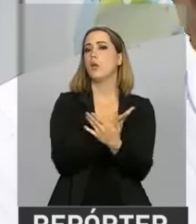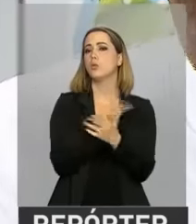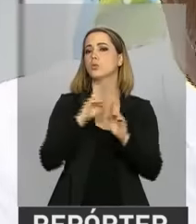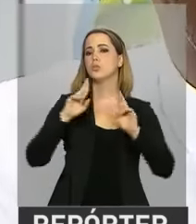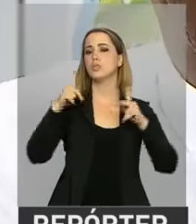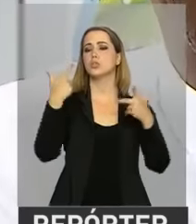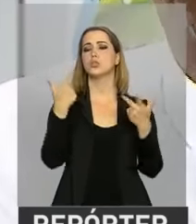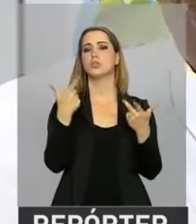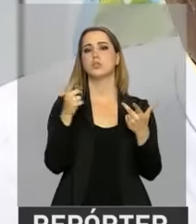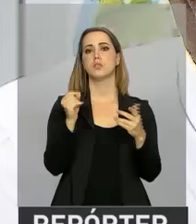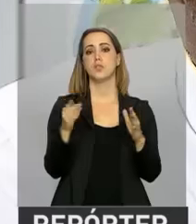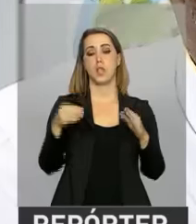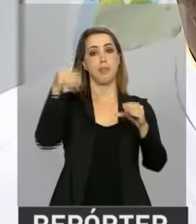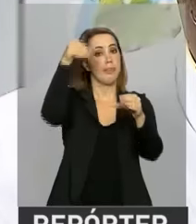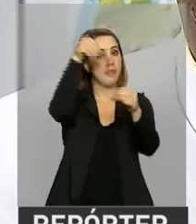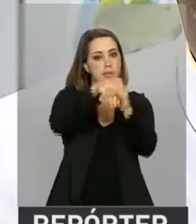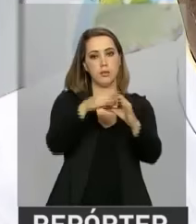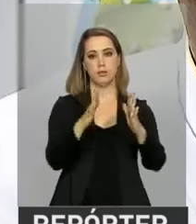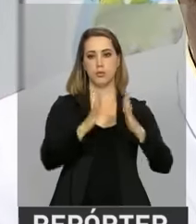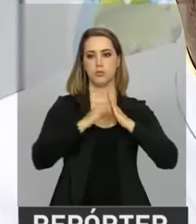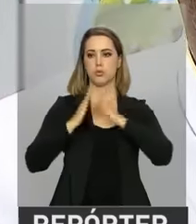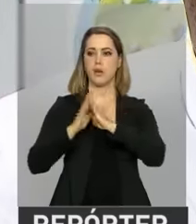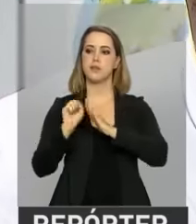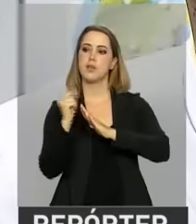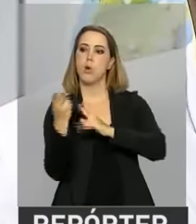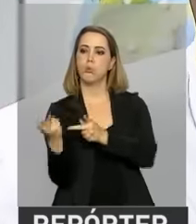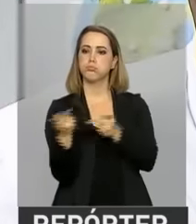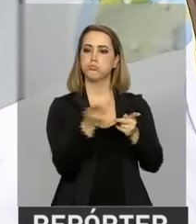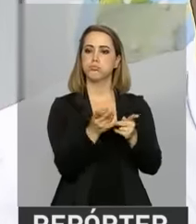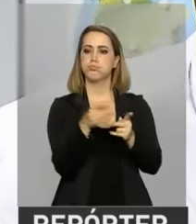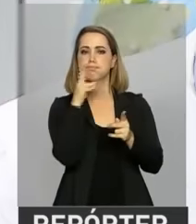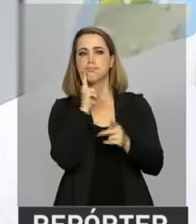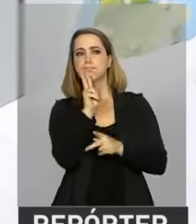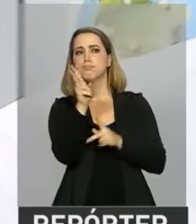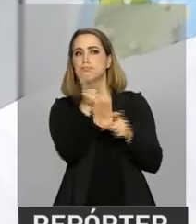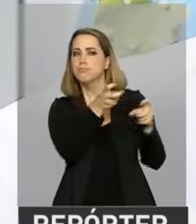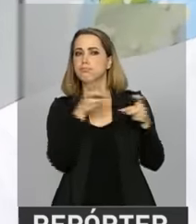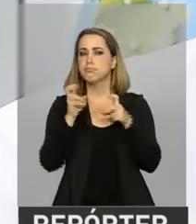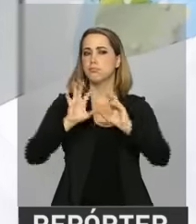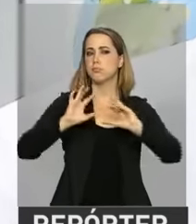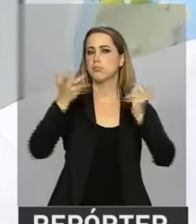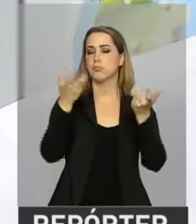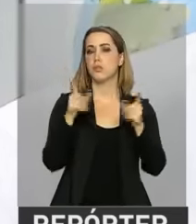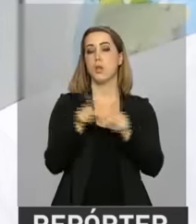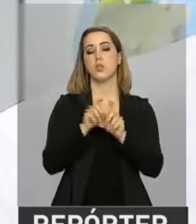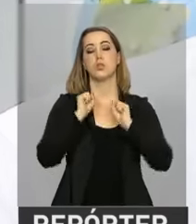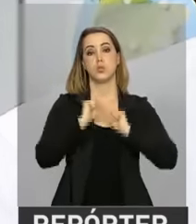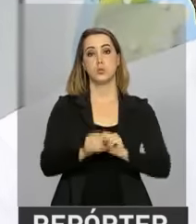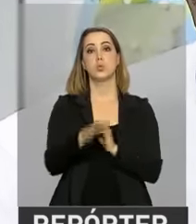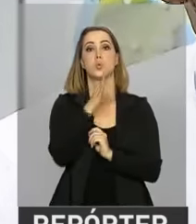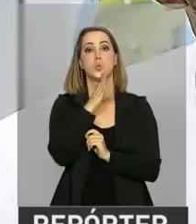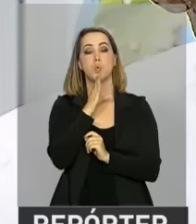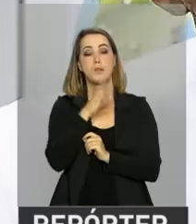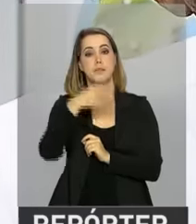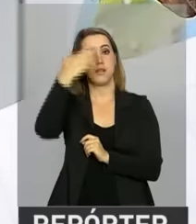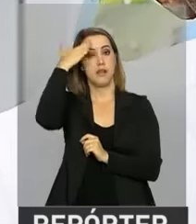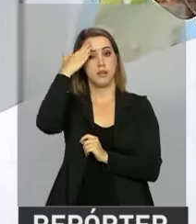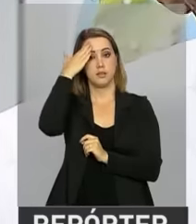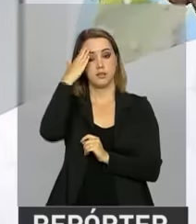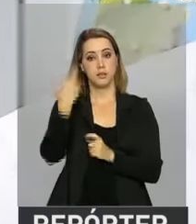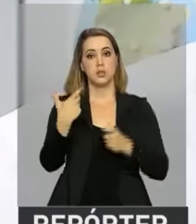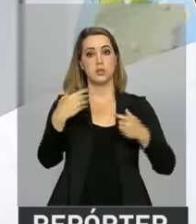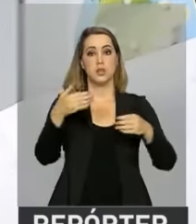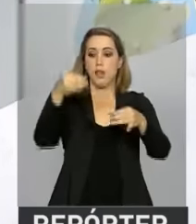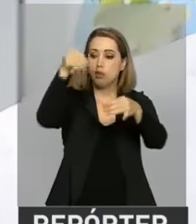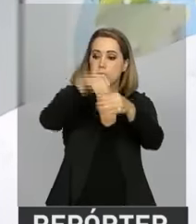ao dentro da nossa casa ou ao lado da nossa casa a gente pode começar a entender o que acontece dentro do